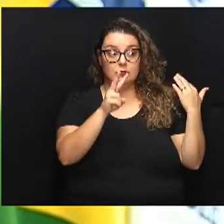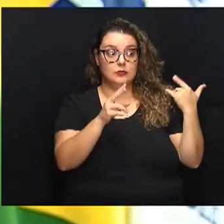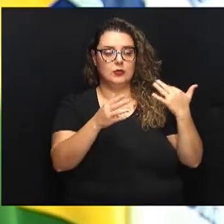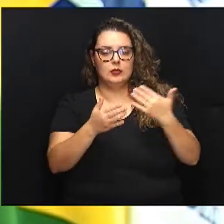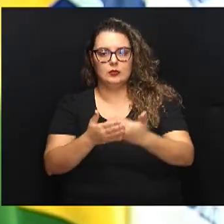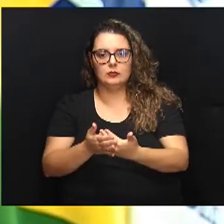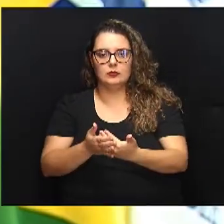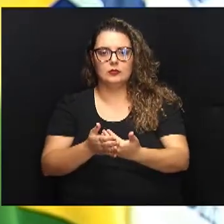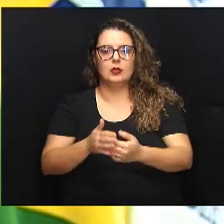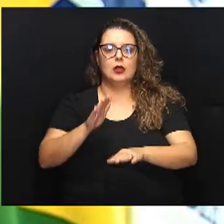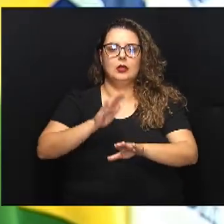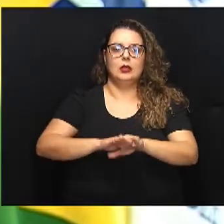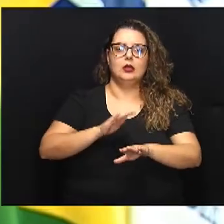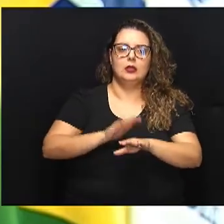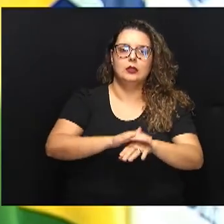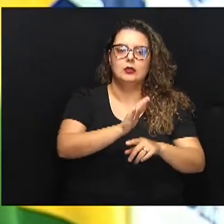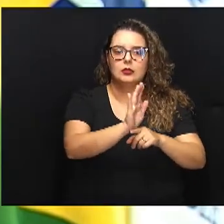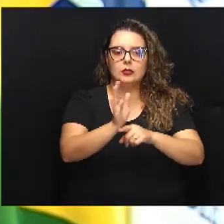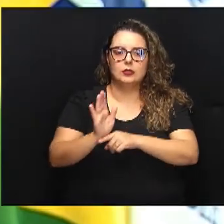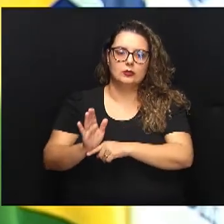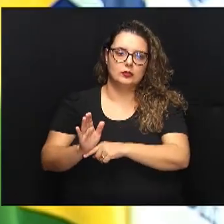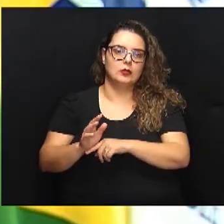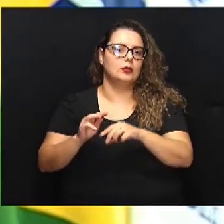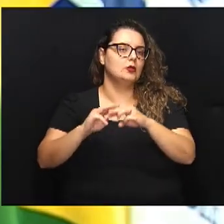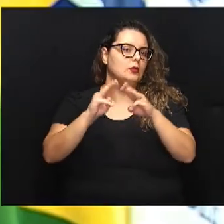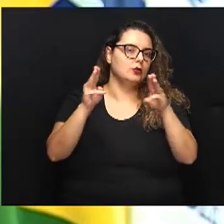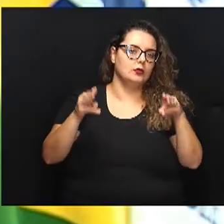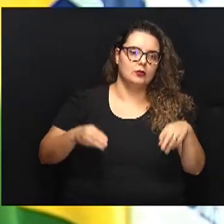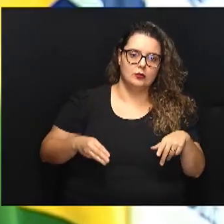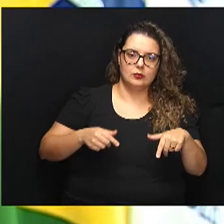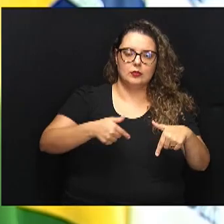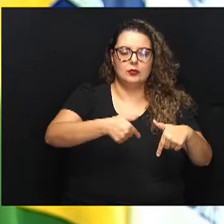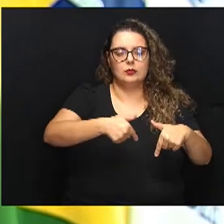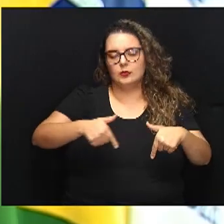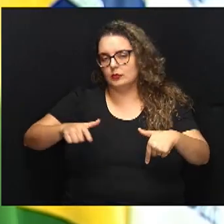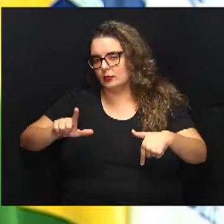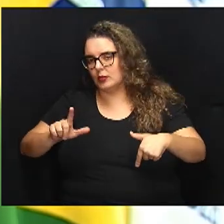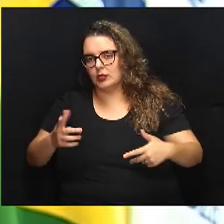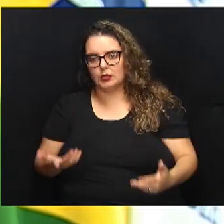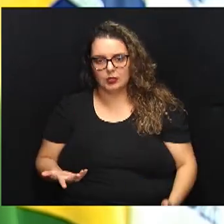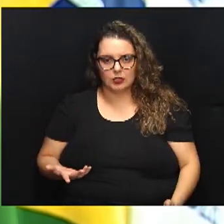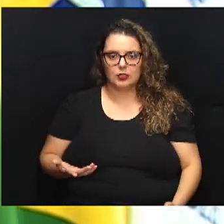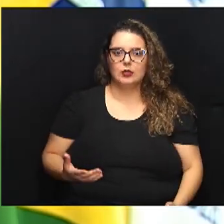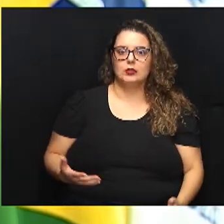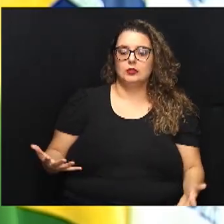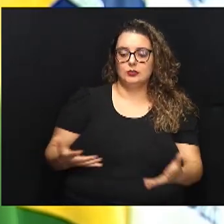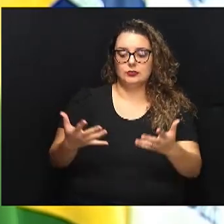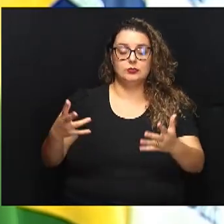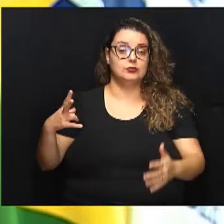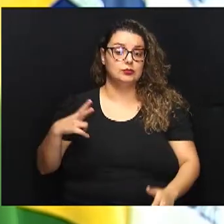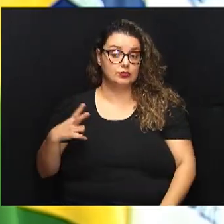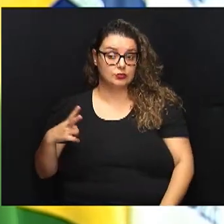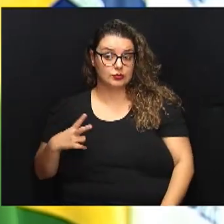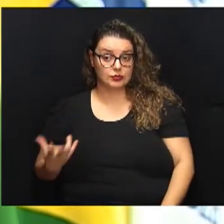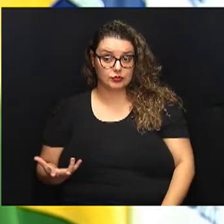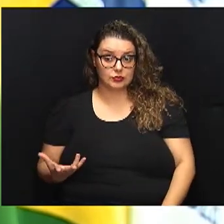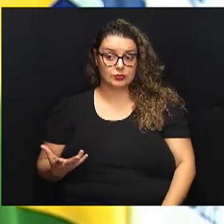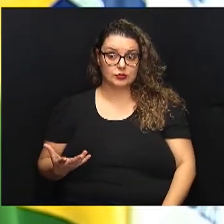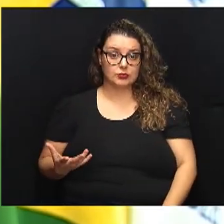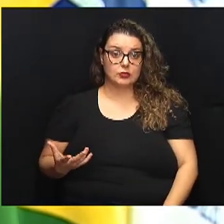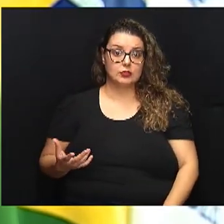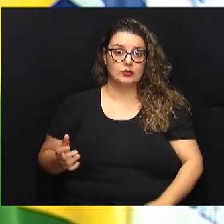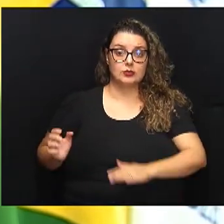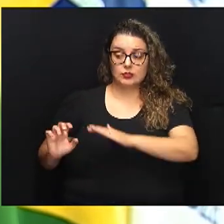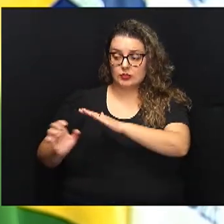que atuam no cinema, seja no Museu da Imagem e do Som, seja em iniciativas particulares,